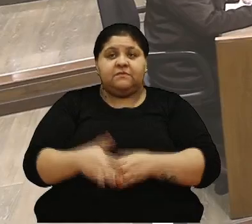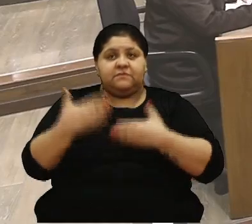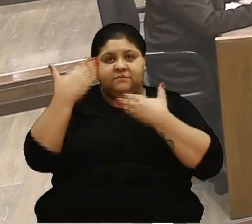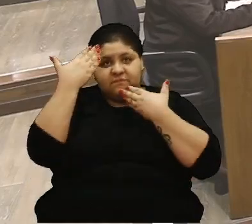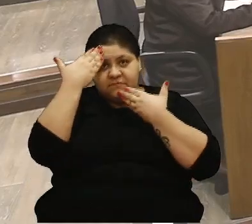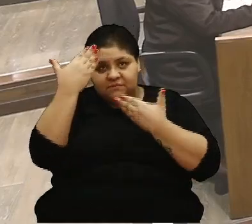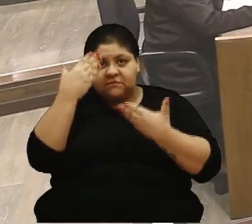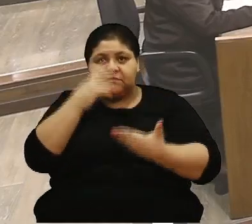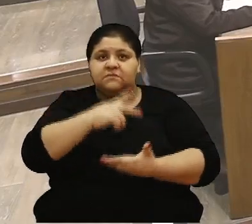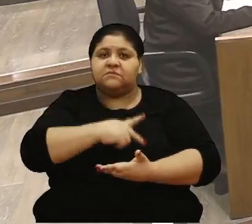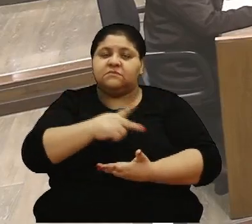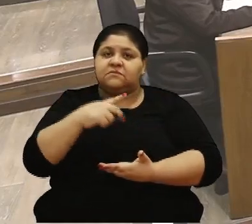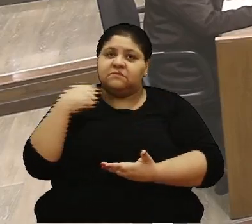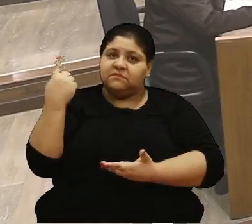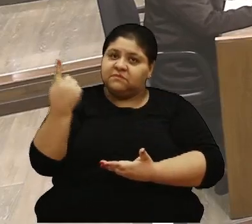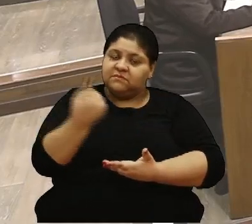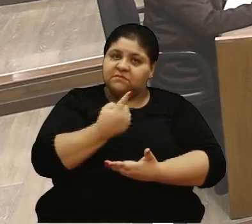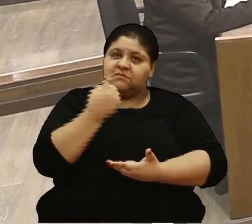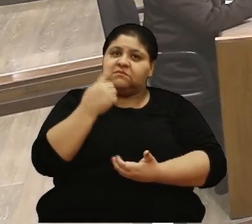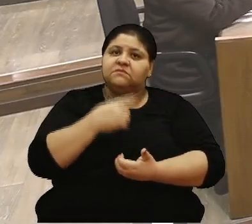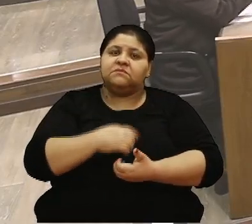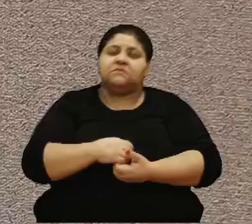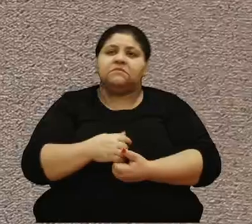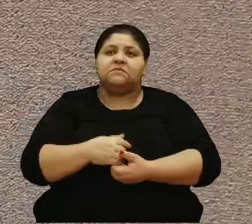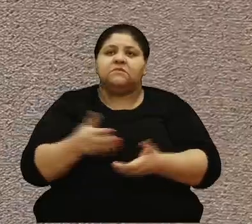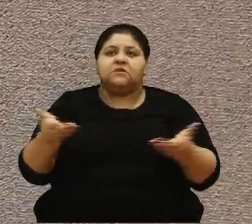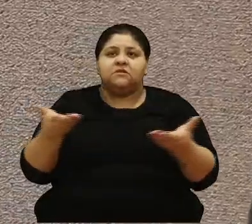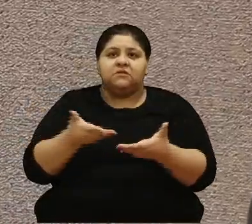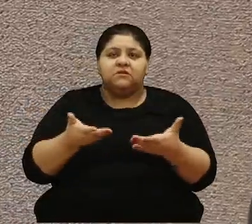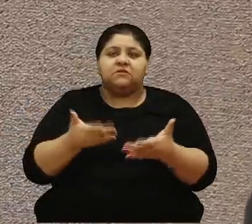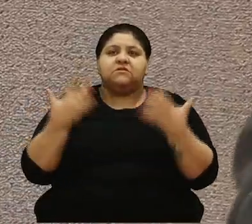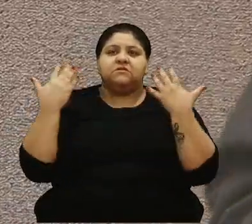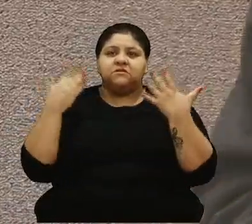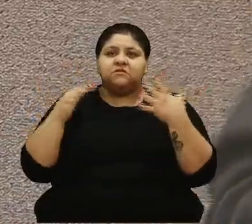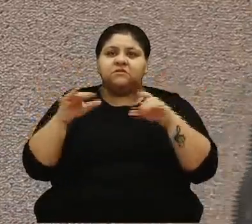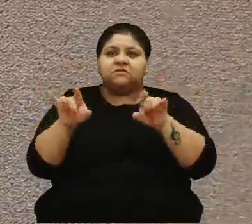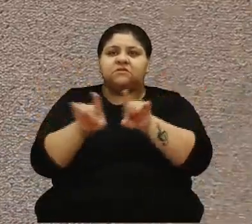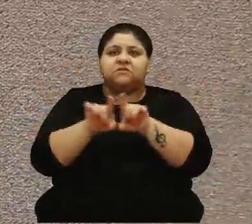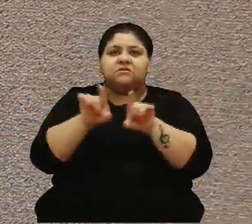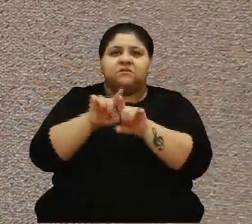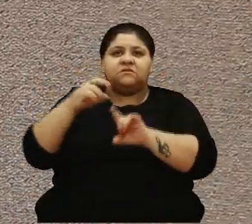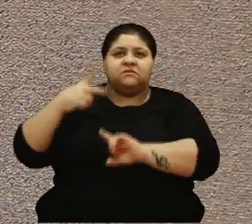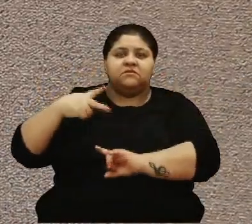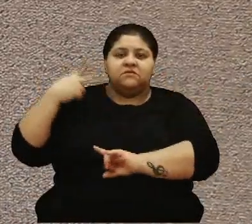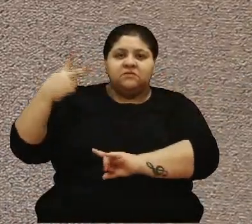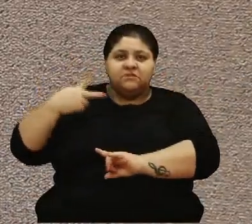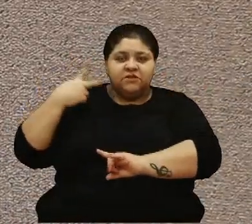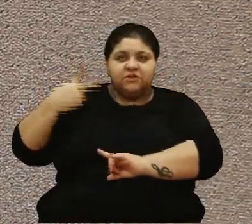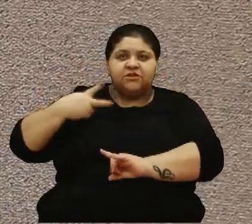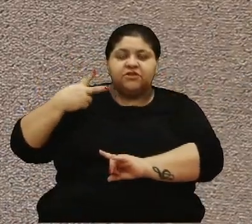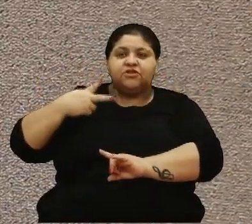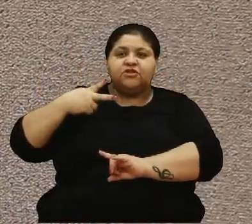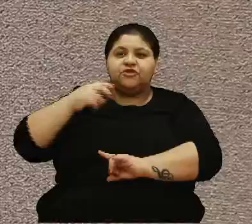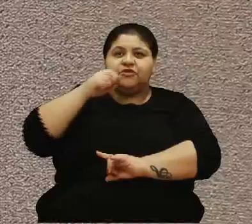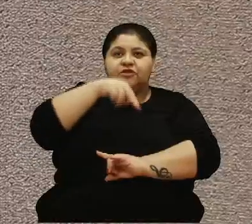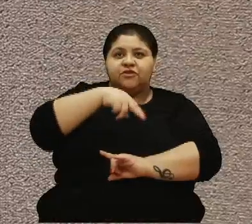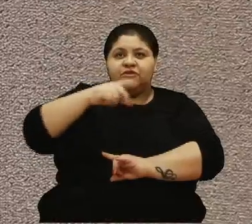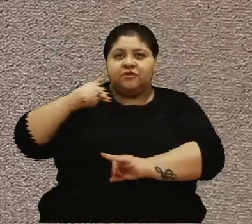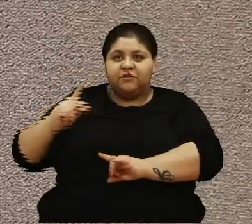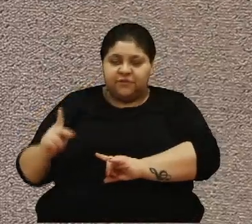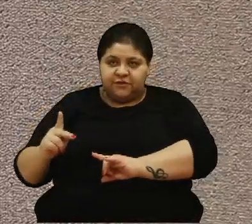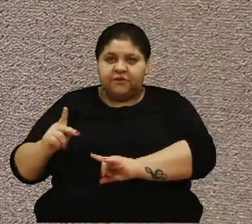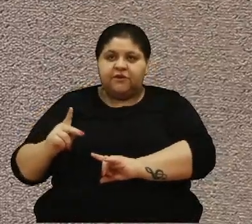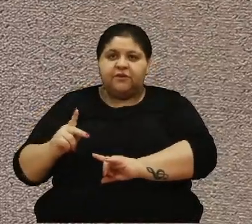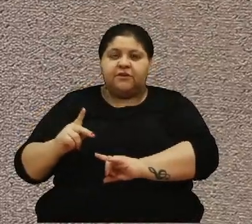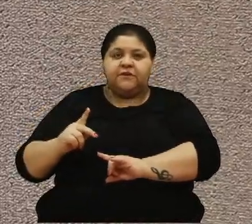Obrigado, senhor presidente, nobres colegas. Eu queria saudar aqui, então, também o vereador Bresco, colega do partido que eu